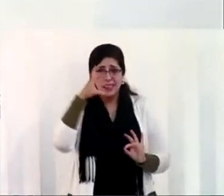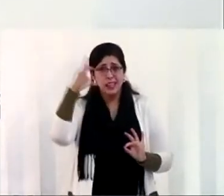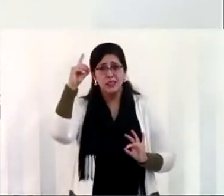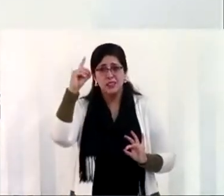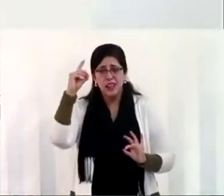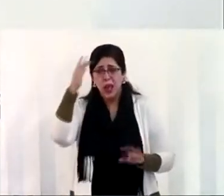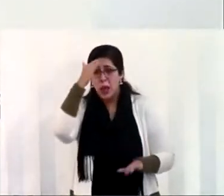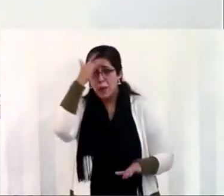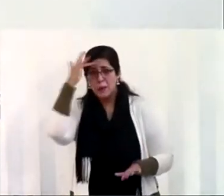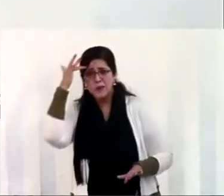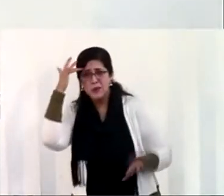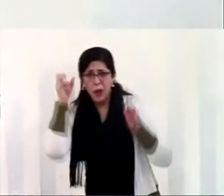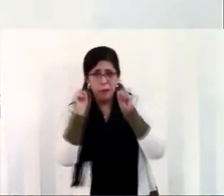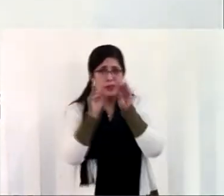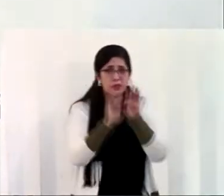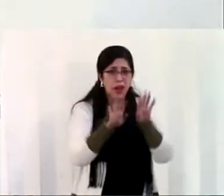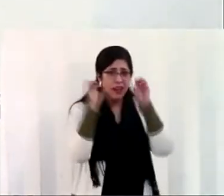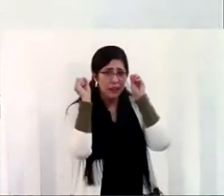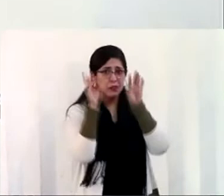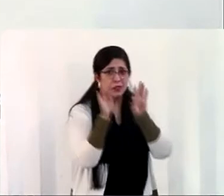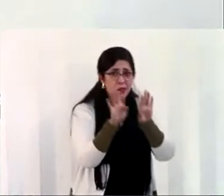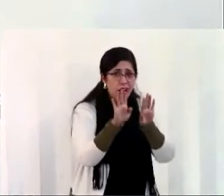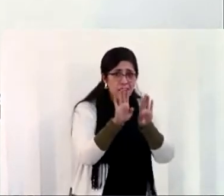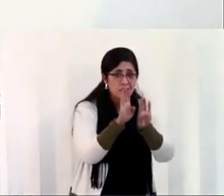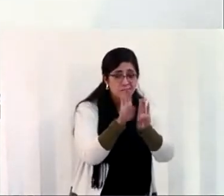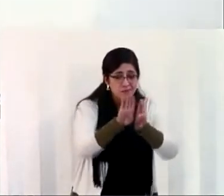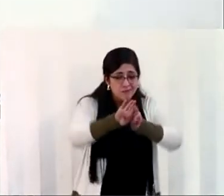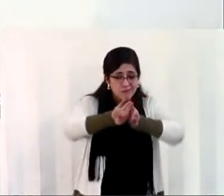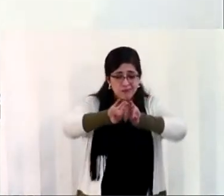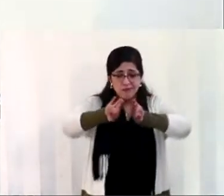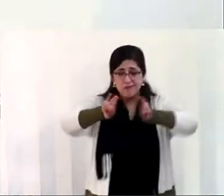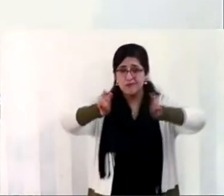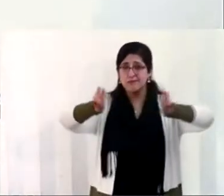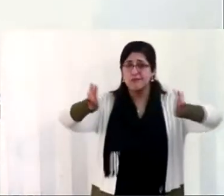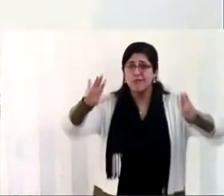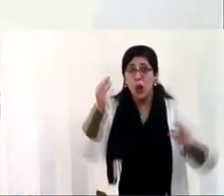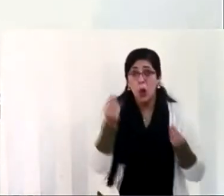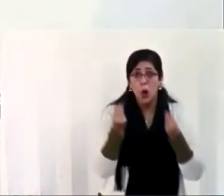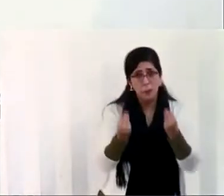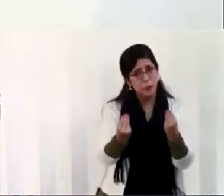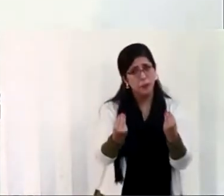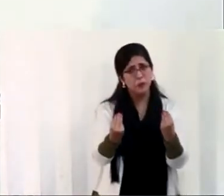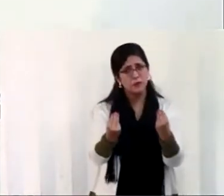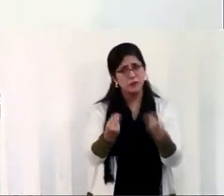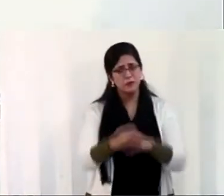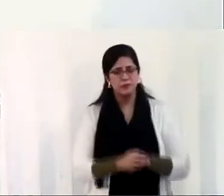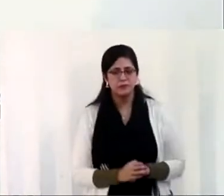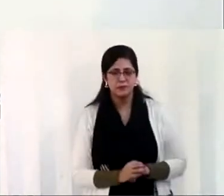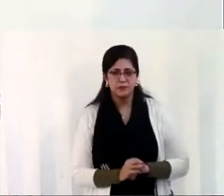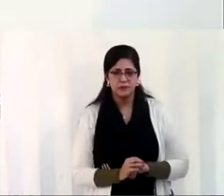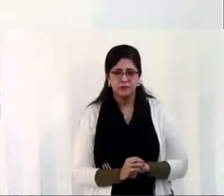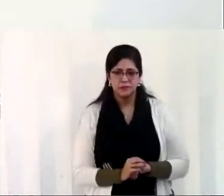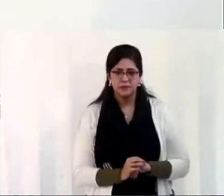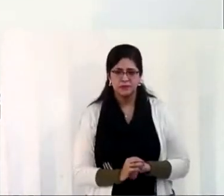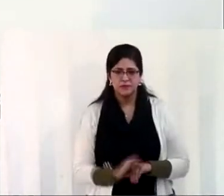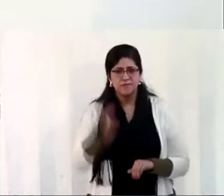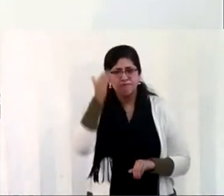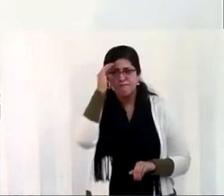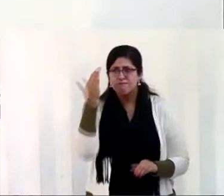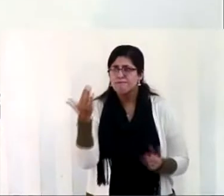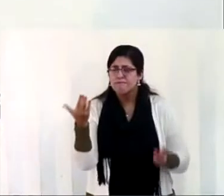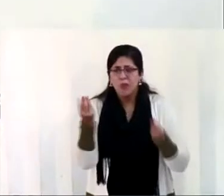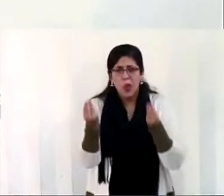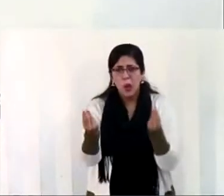abençoado, abençoado, abençoado, dentro da bênção se afastar? Como pode? Não é lógico, não